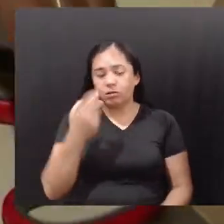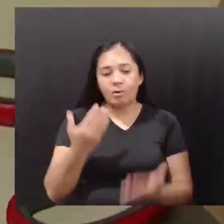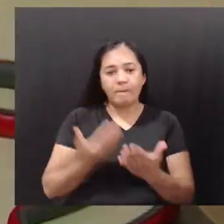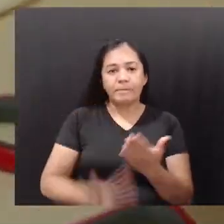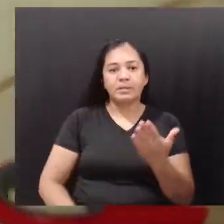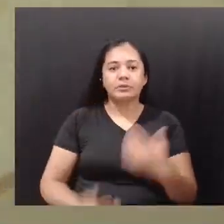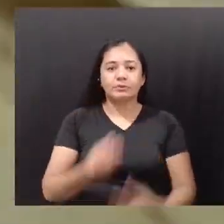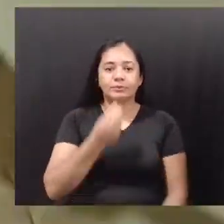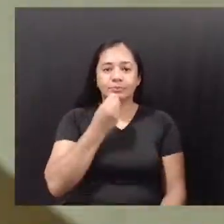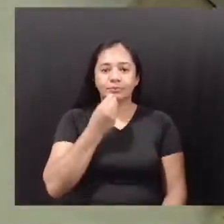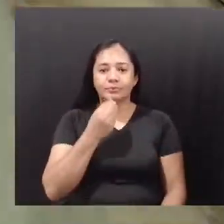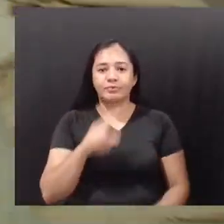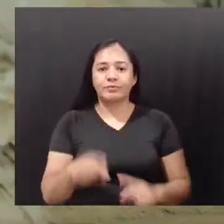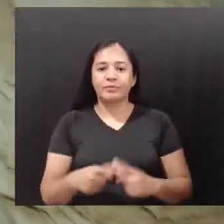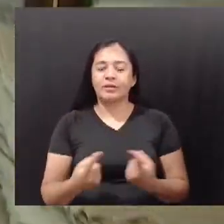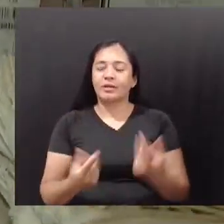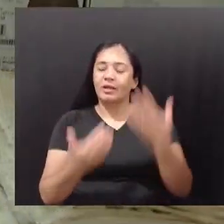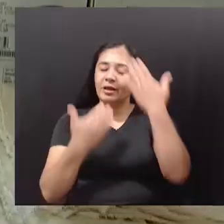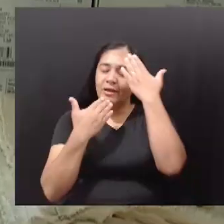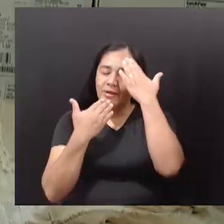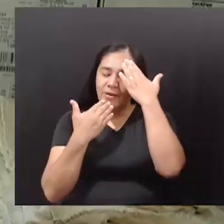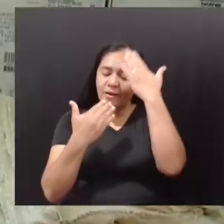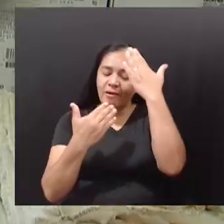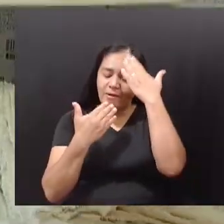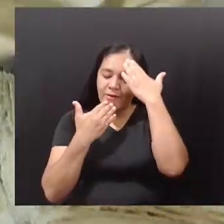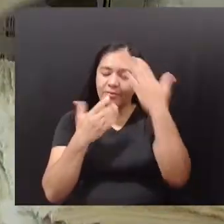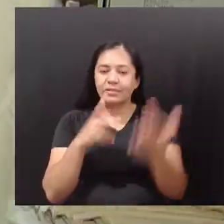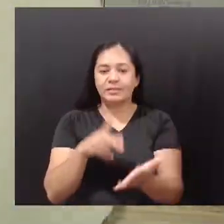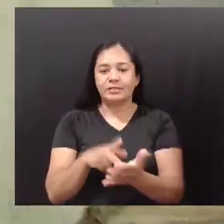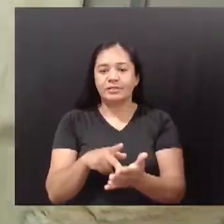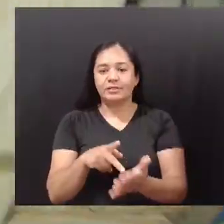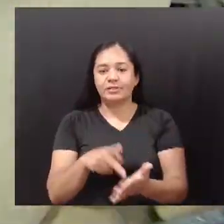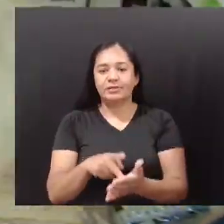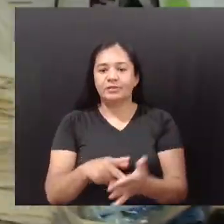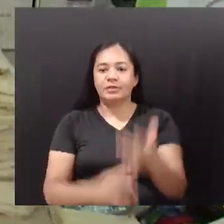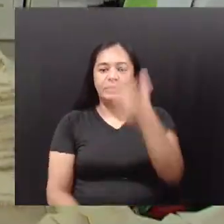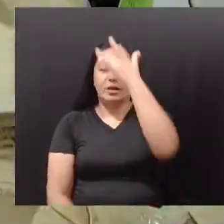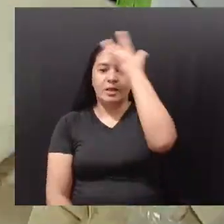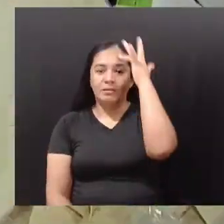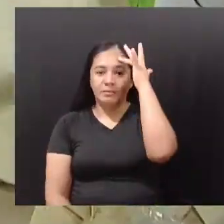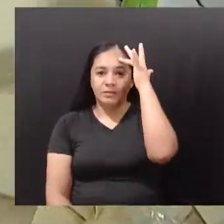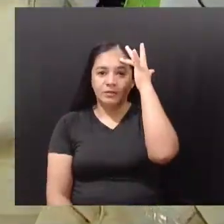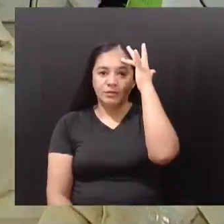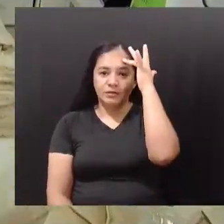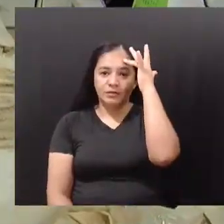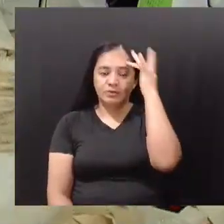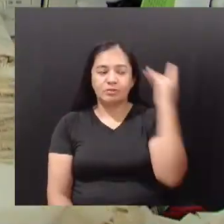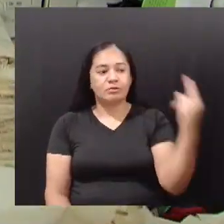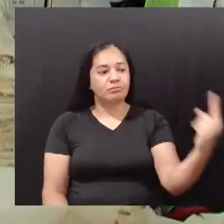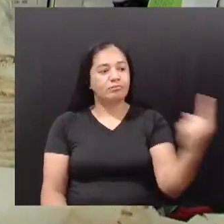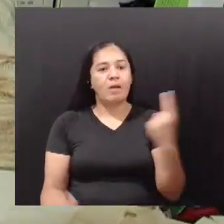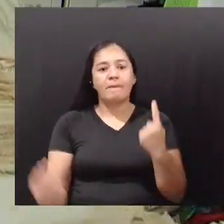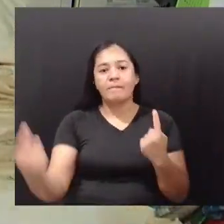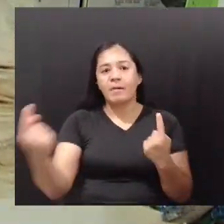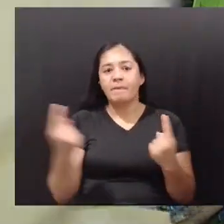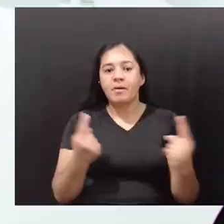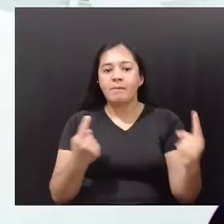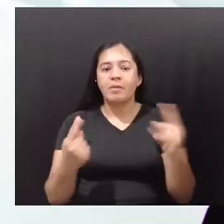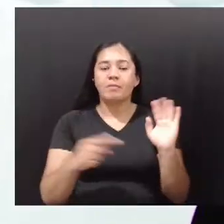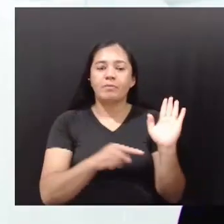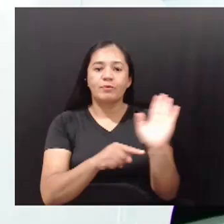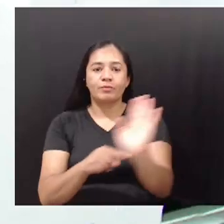quero agradecer, sou muito grata às pessoas que estão vindo aqui nos auxiliar, nos